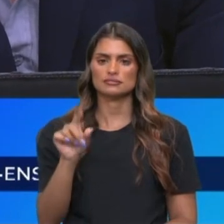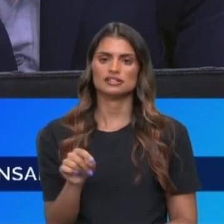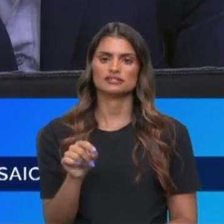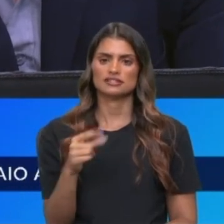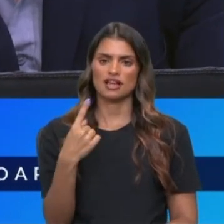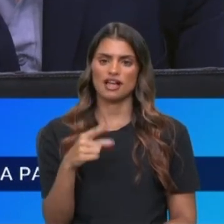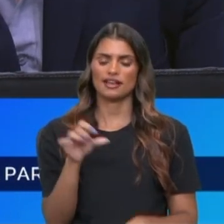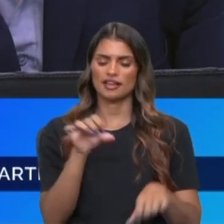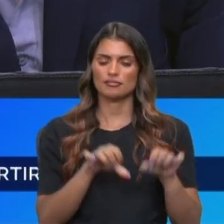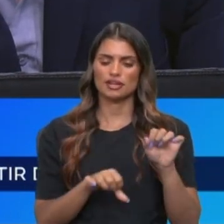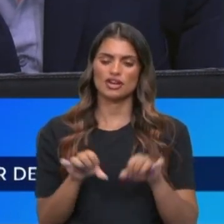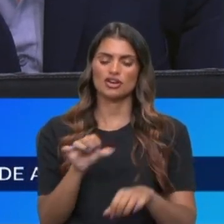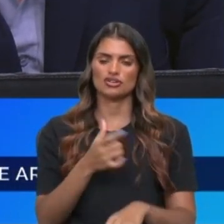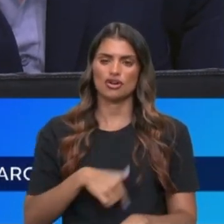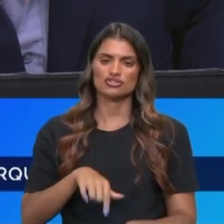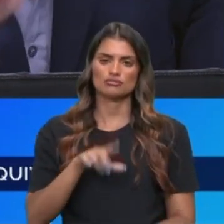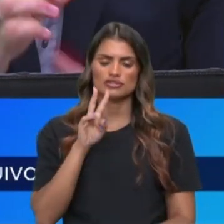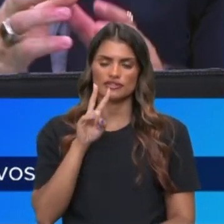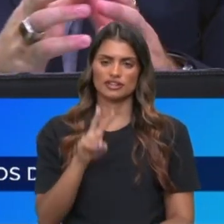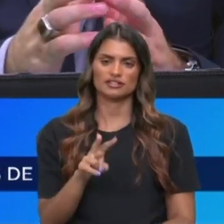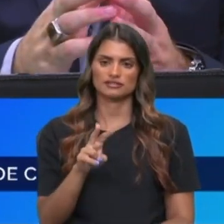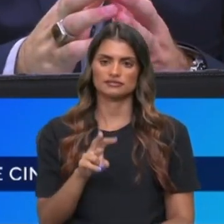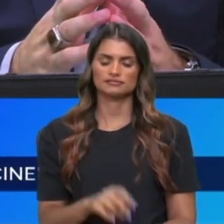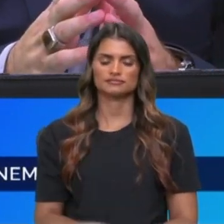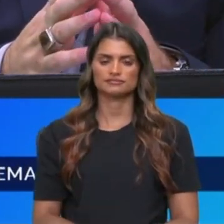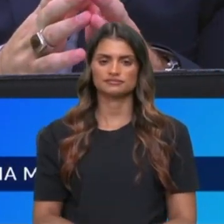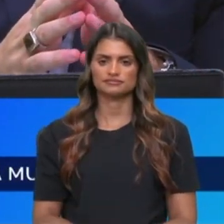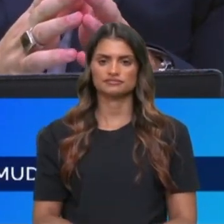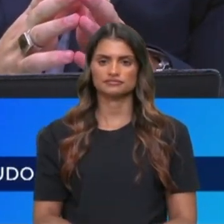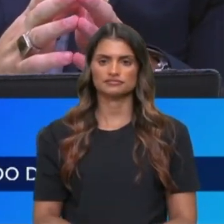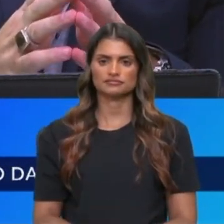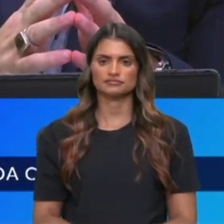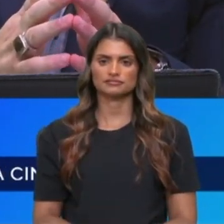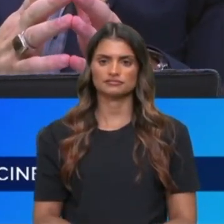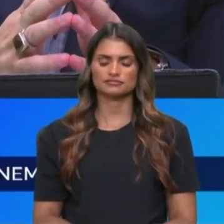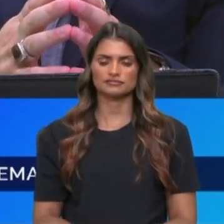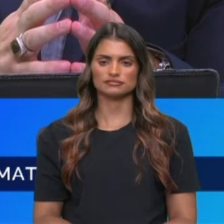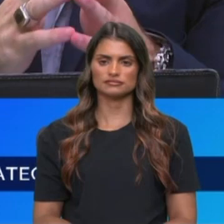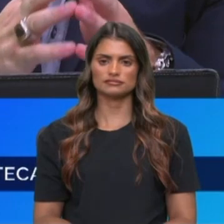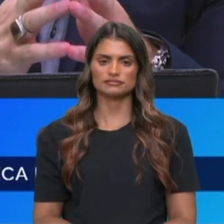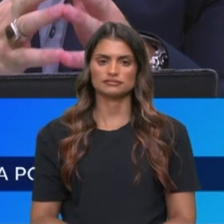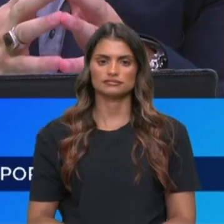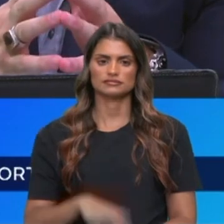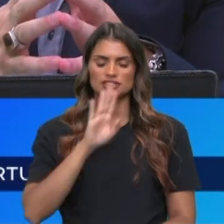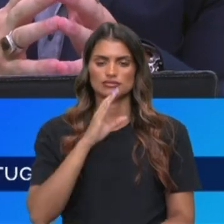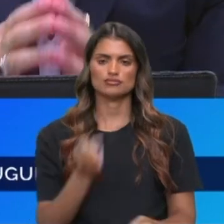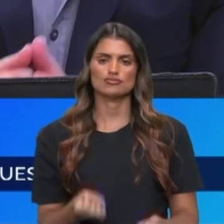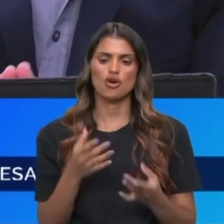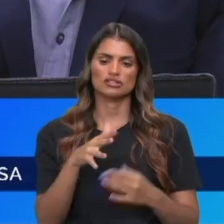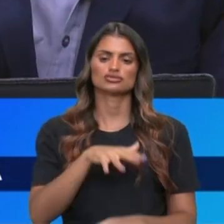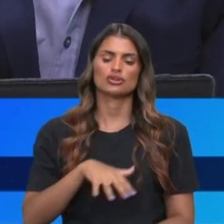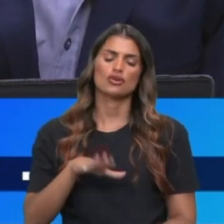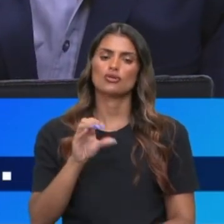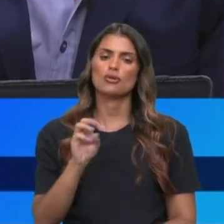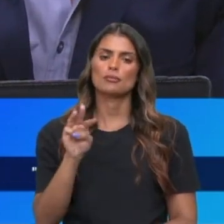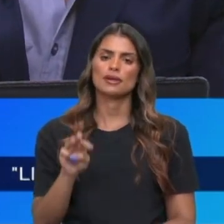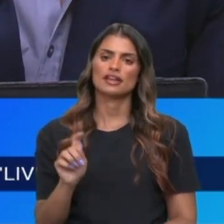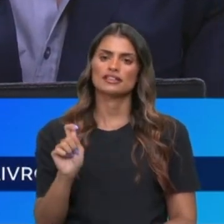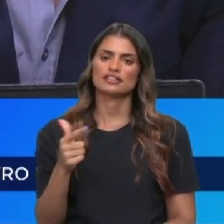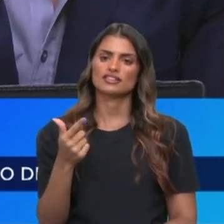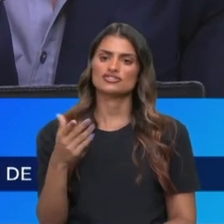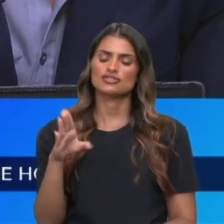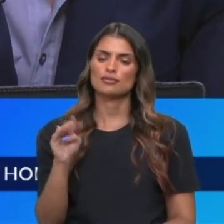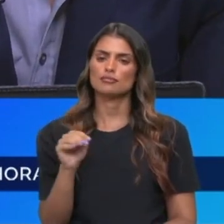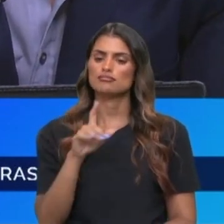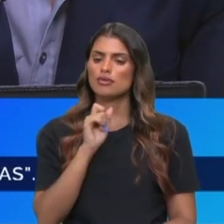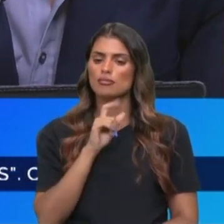desta química que nós estamos a encontrar em Encélado. Mas, se porventura Encélado nasceu na zona dos cometas, então poderá também